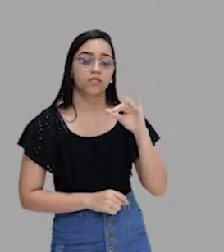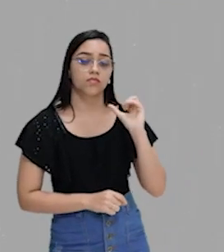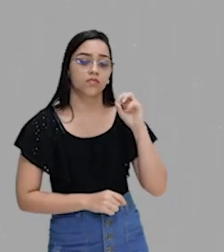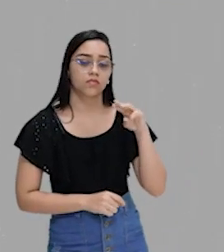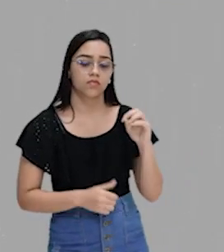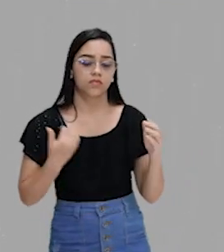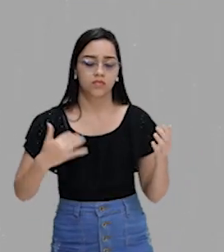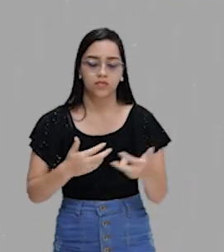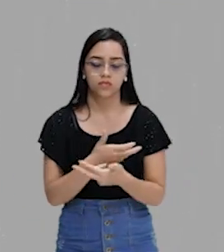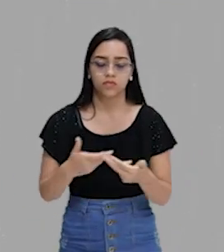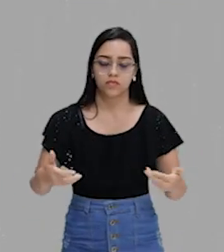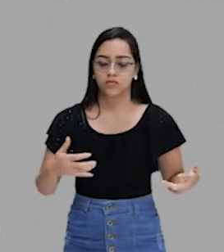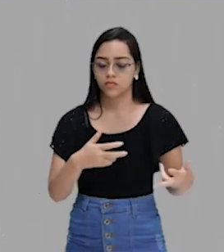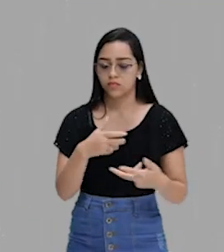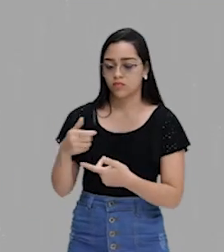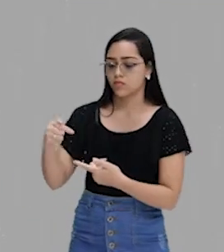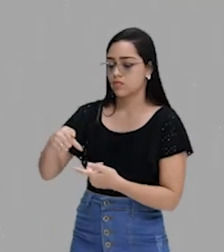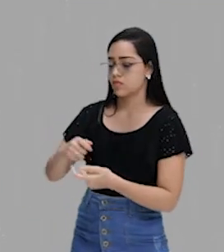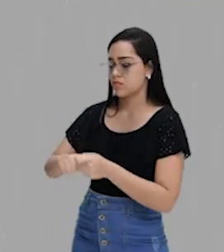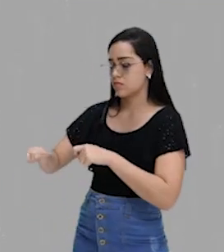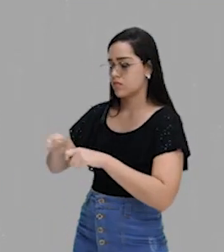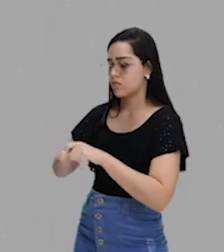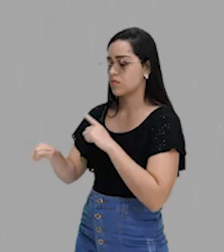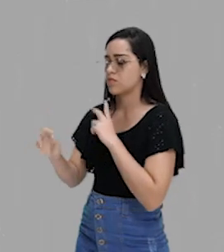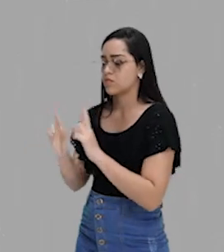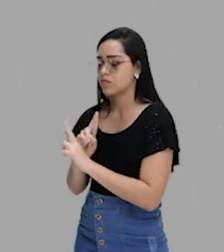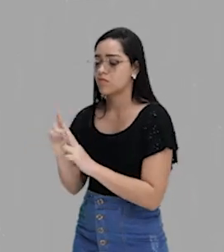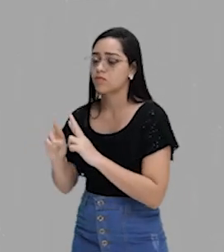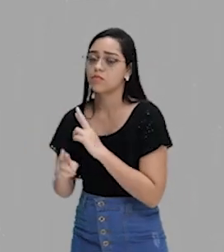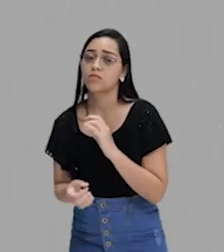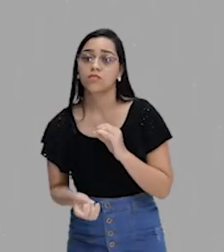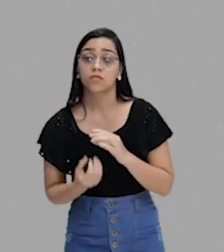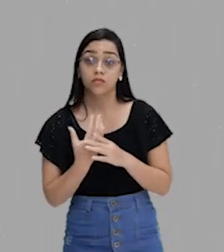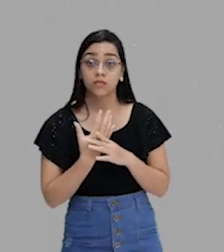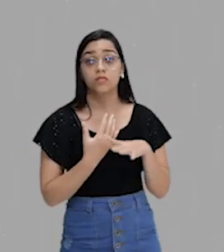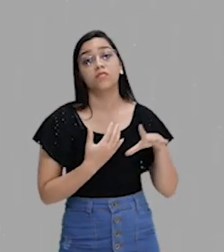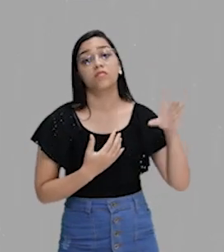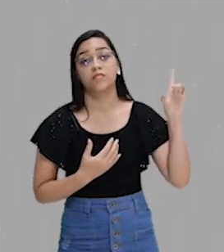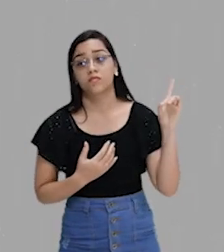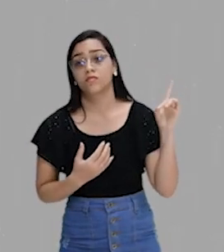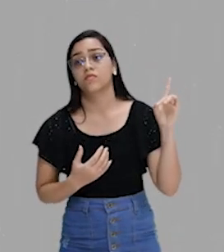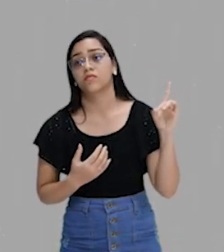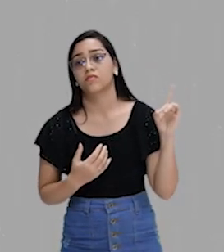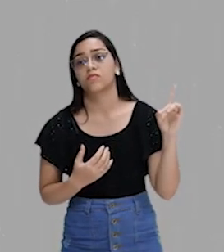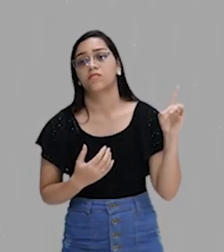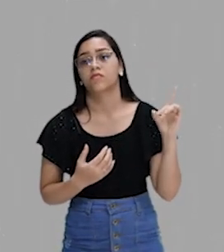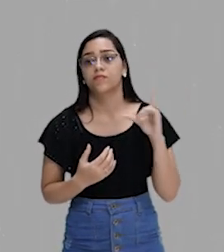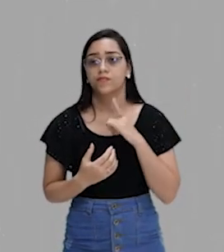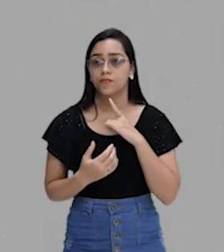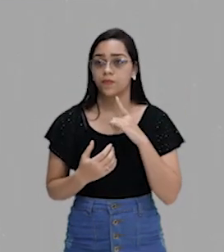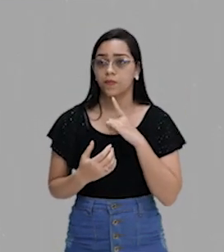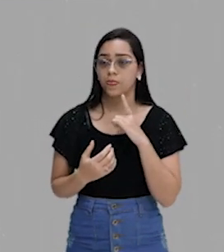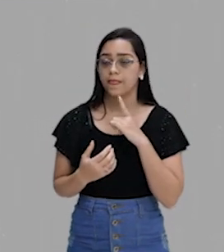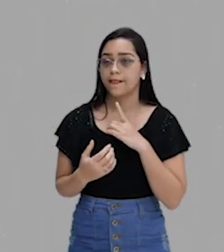época, o mundo era regido acerca do criacionismo, né? O criacionismo